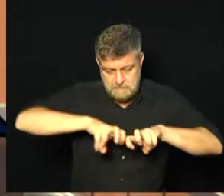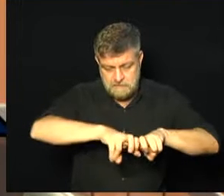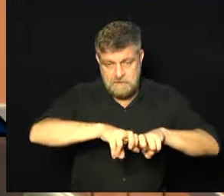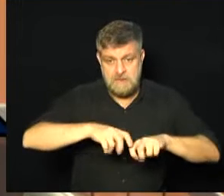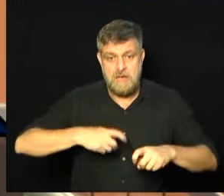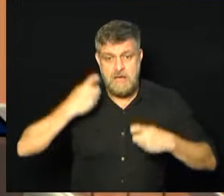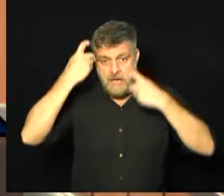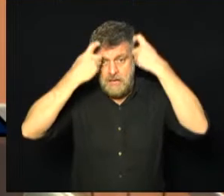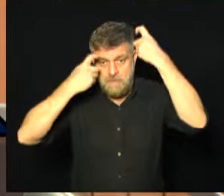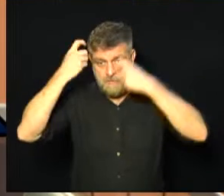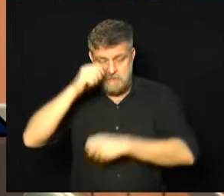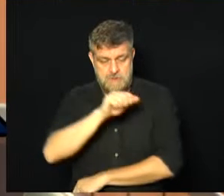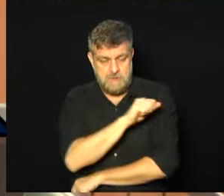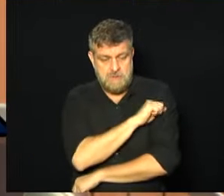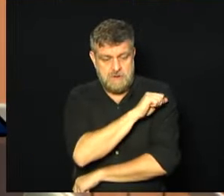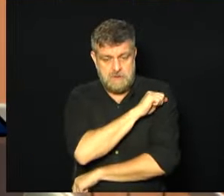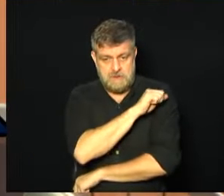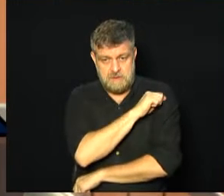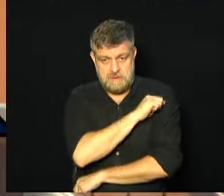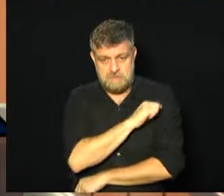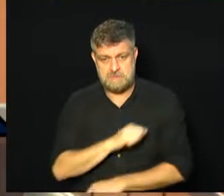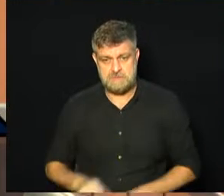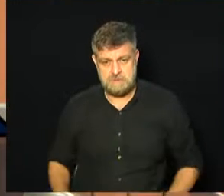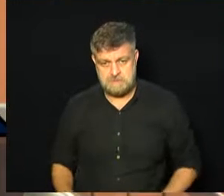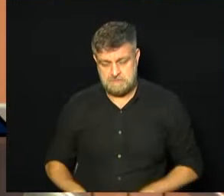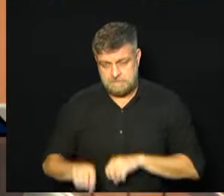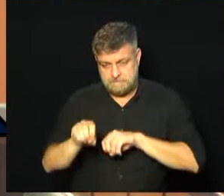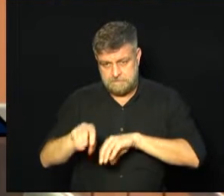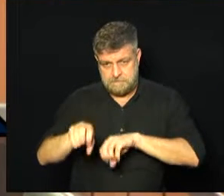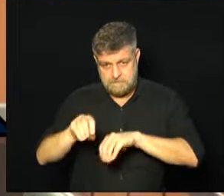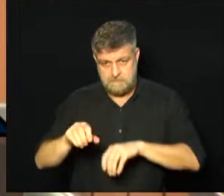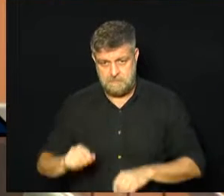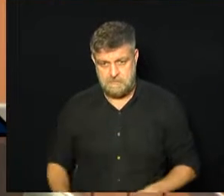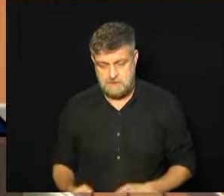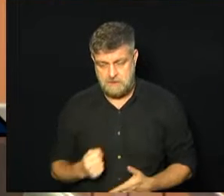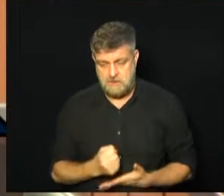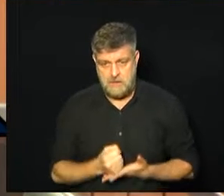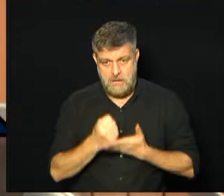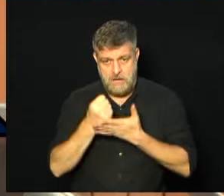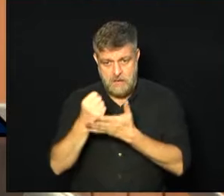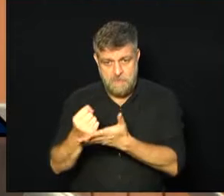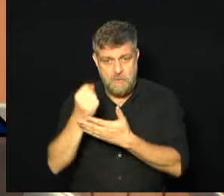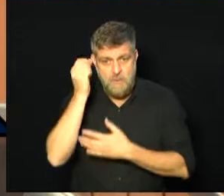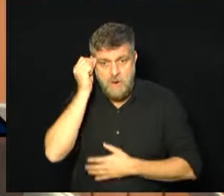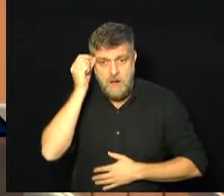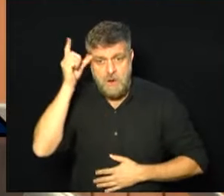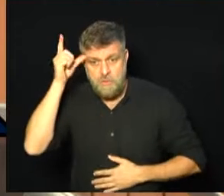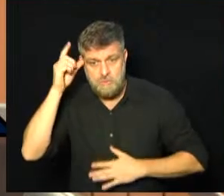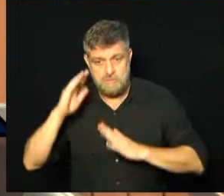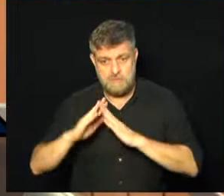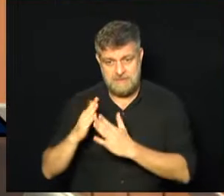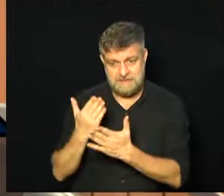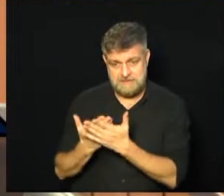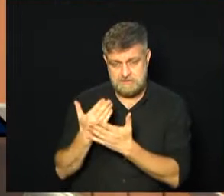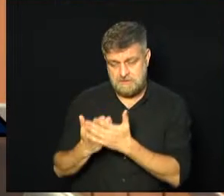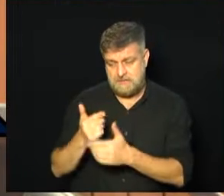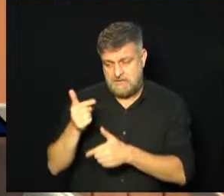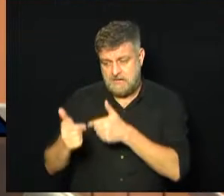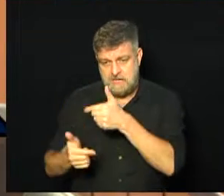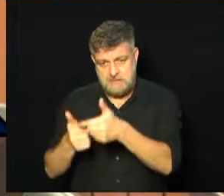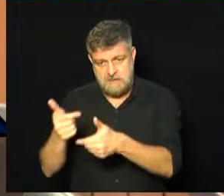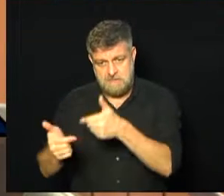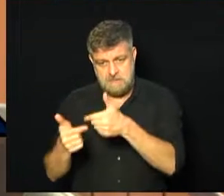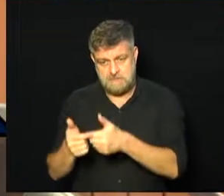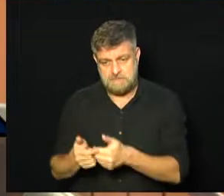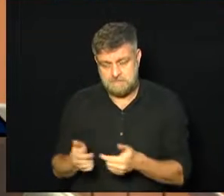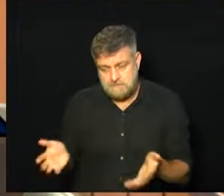alunos. Auxiliou a entronização de atividades culturais nas escolas em que atuou, ajudando a